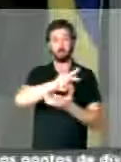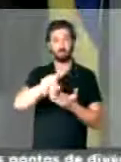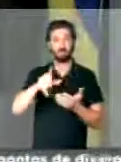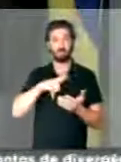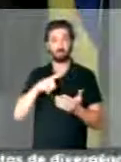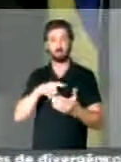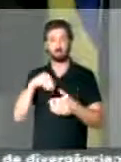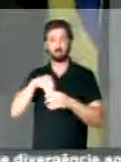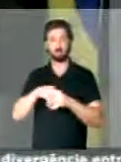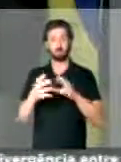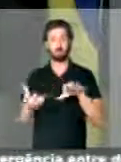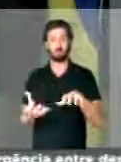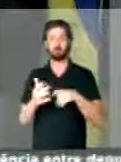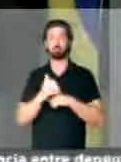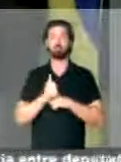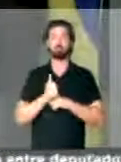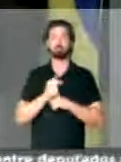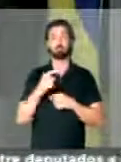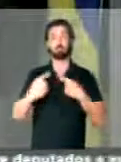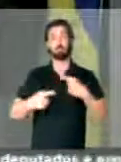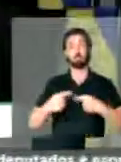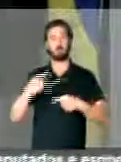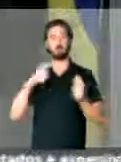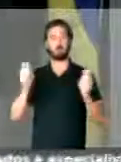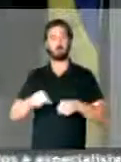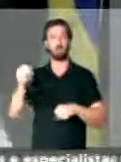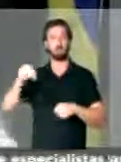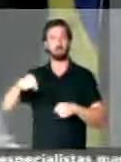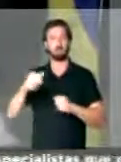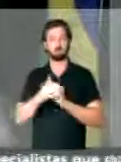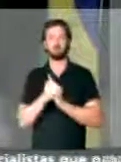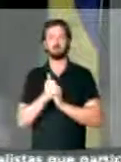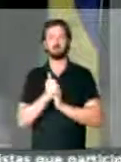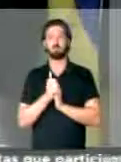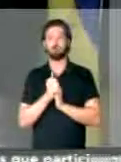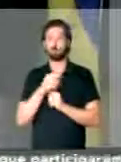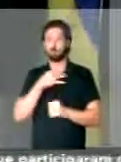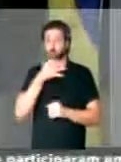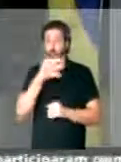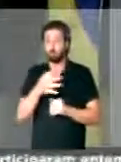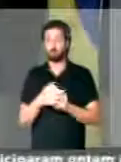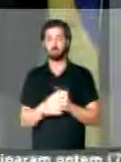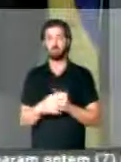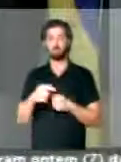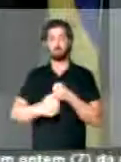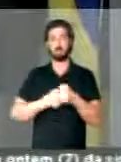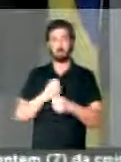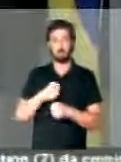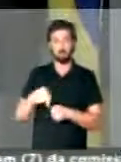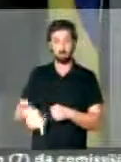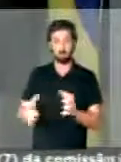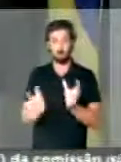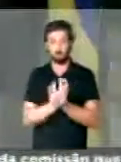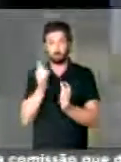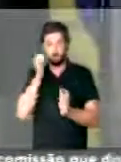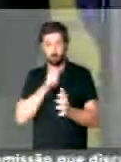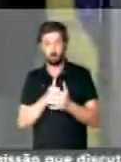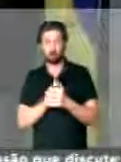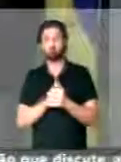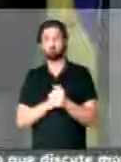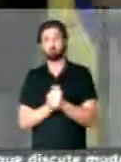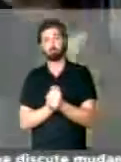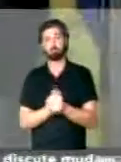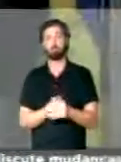compõem este parlamento, nós podemos debater sim essas pautas. E sugiro até que neste ano a bancada feminina, que agora está